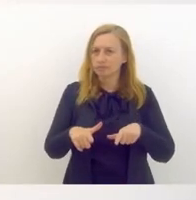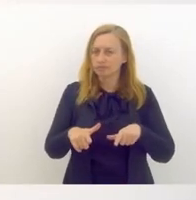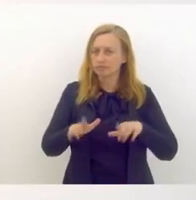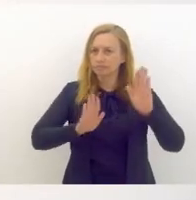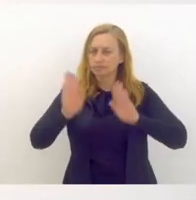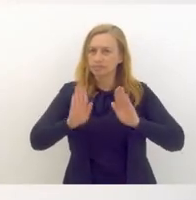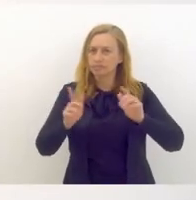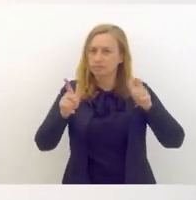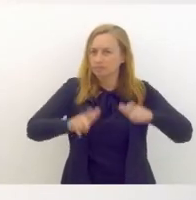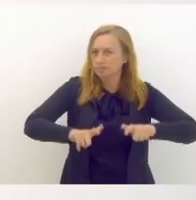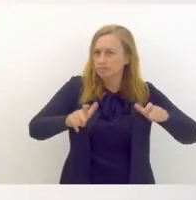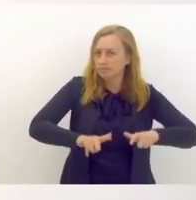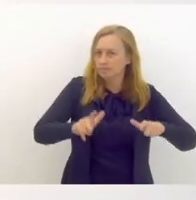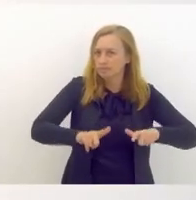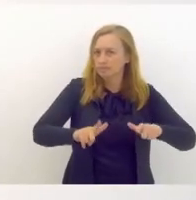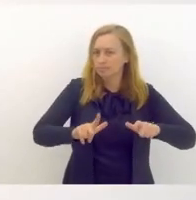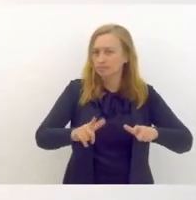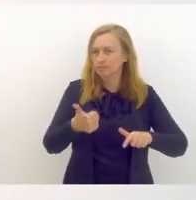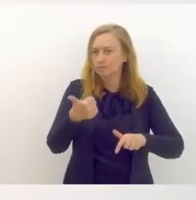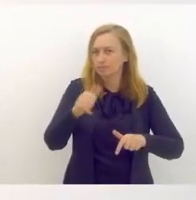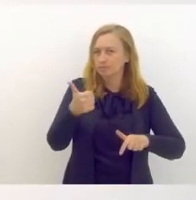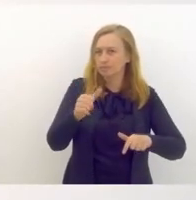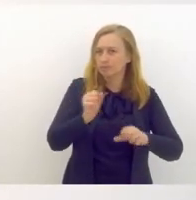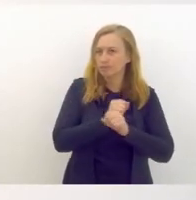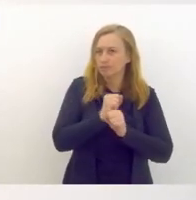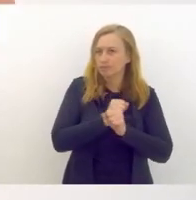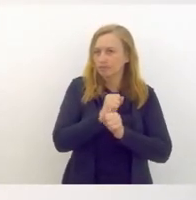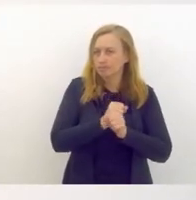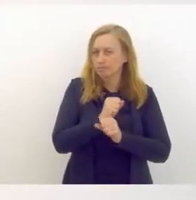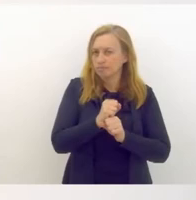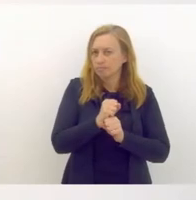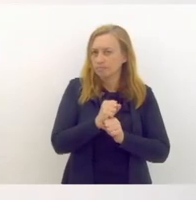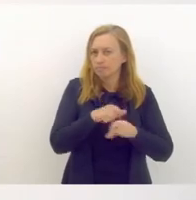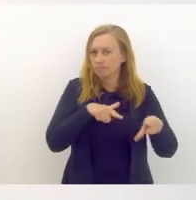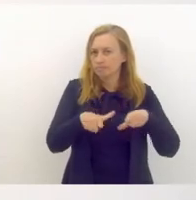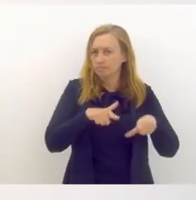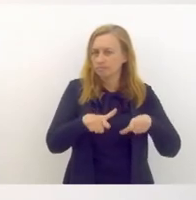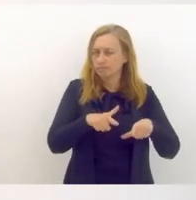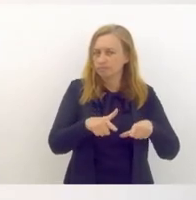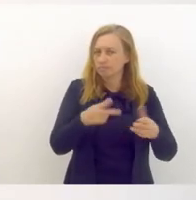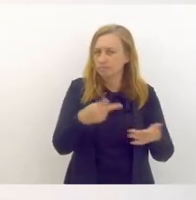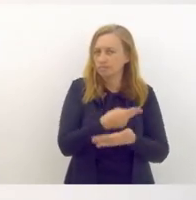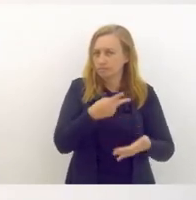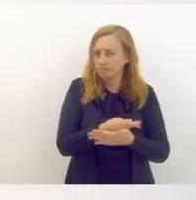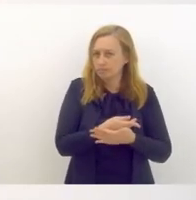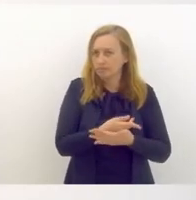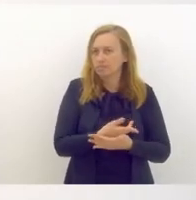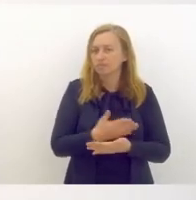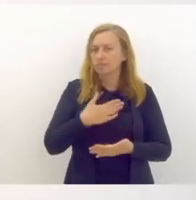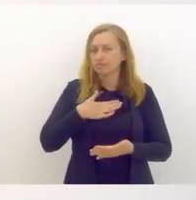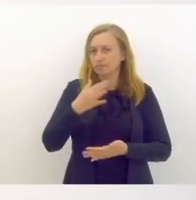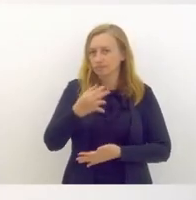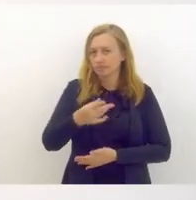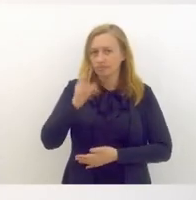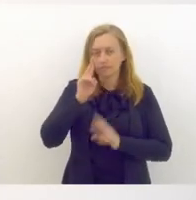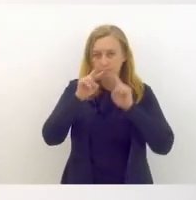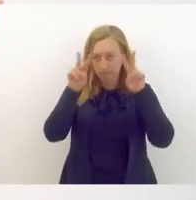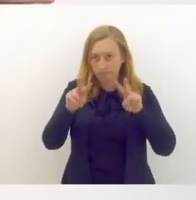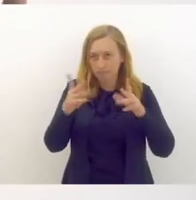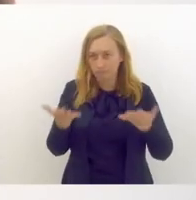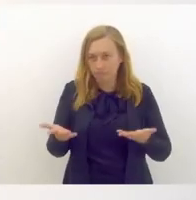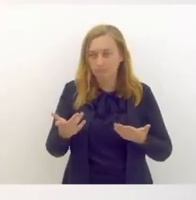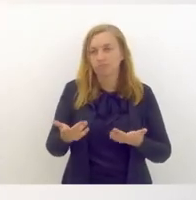daquele espaço, que está operando há 11 anos, né, de uma forma suspeita e irregular, a meu ponto de vista. E nós